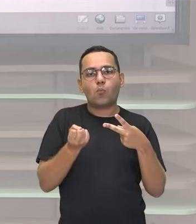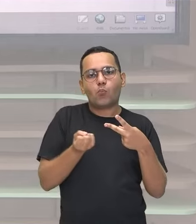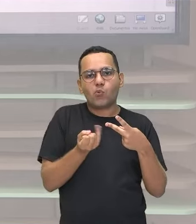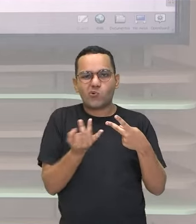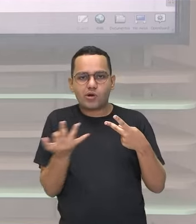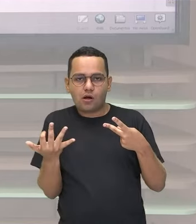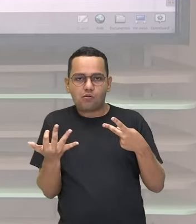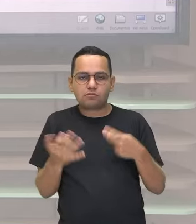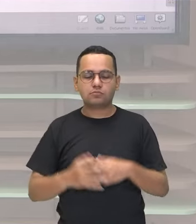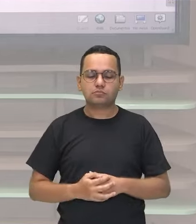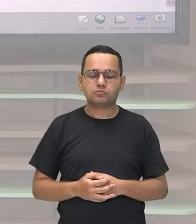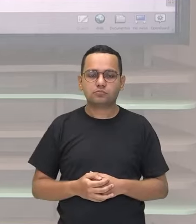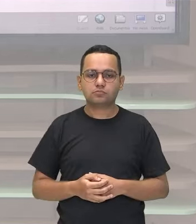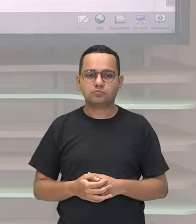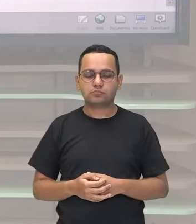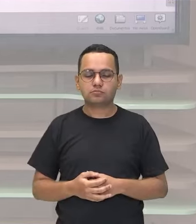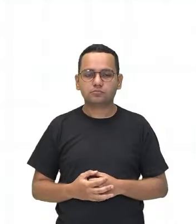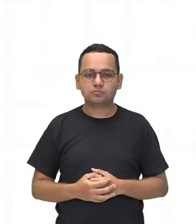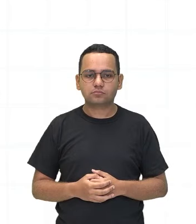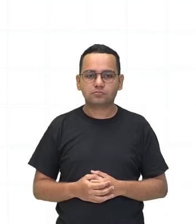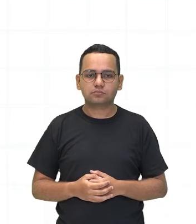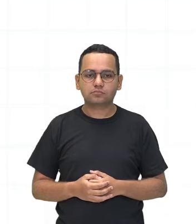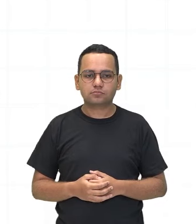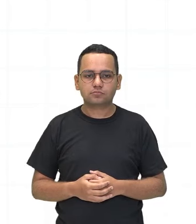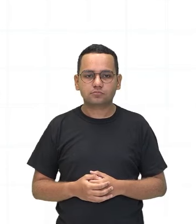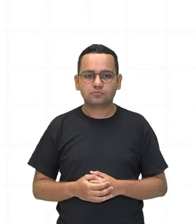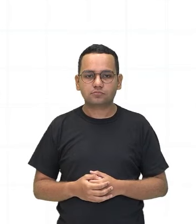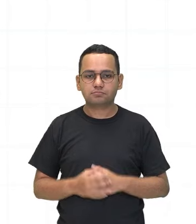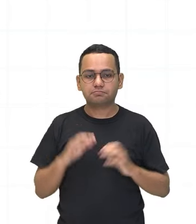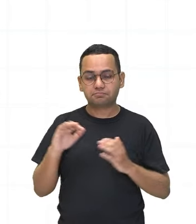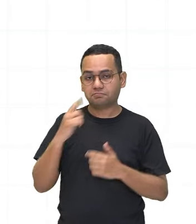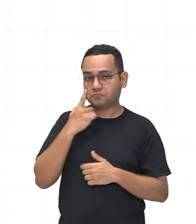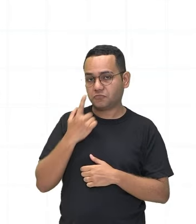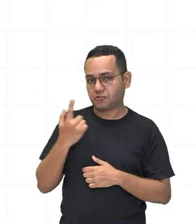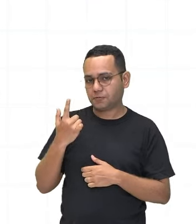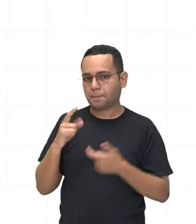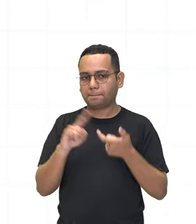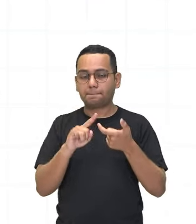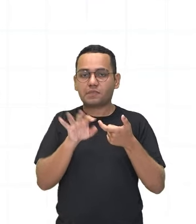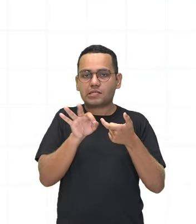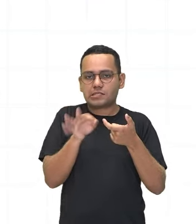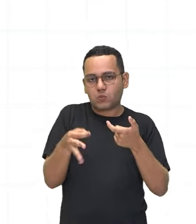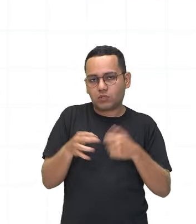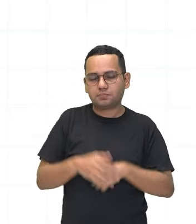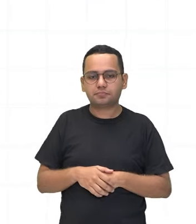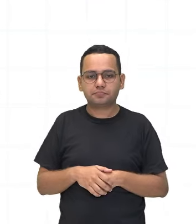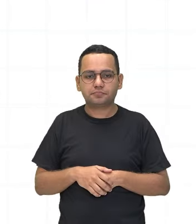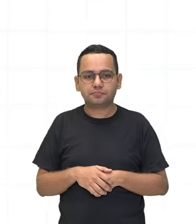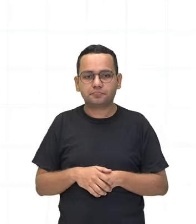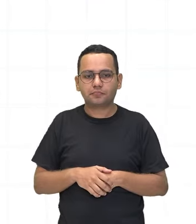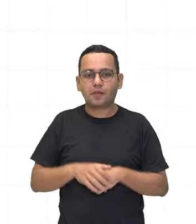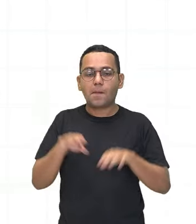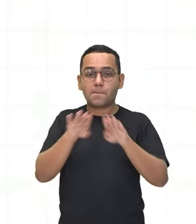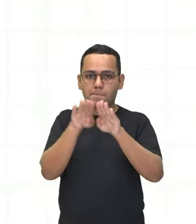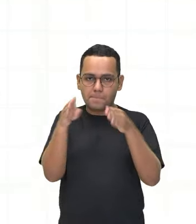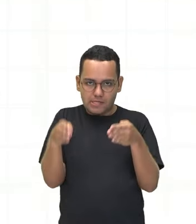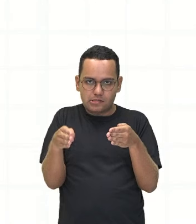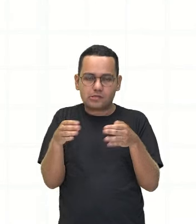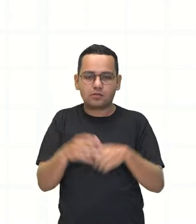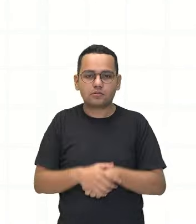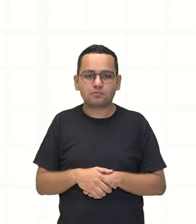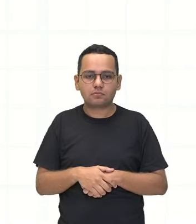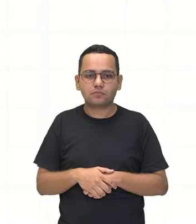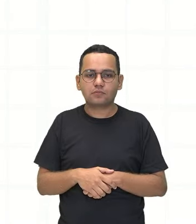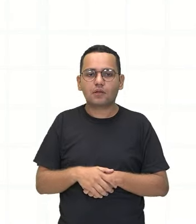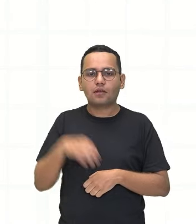quantidades, né? Então, nós temos aí, olha, os exemplos, né? De mesa, plural de mesa é